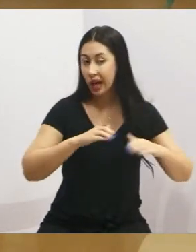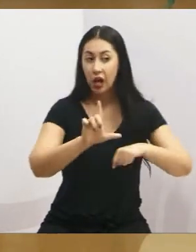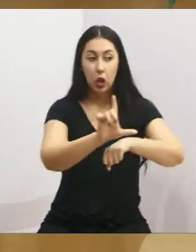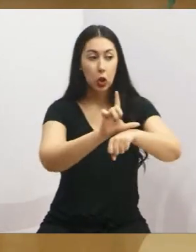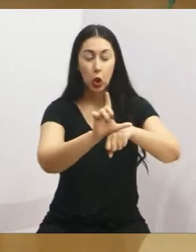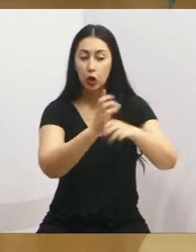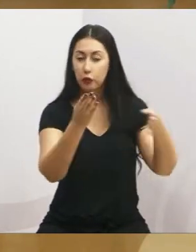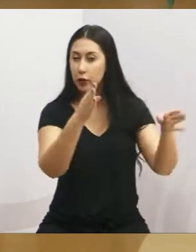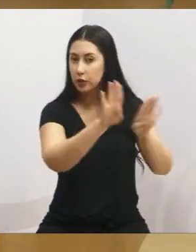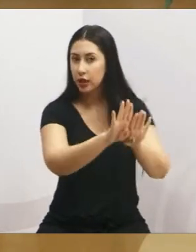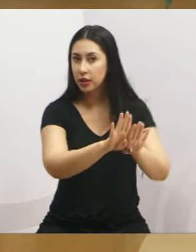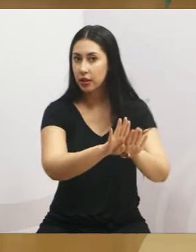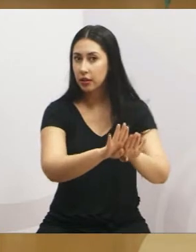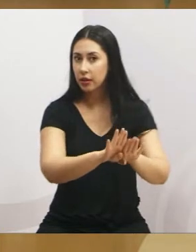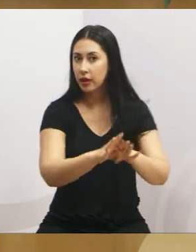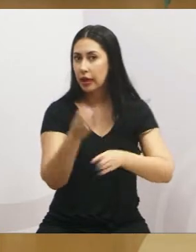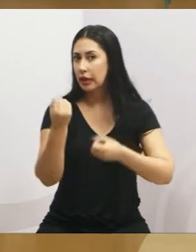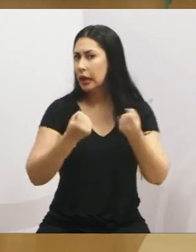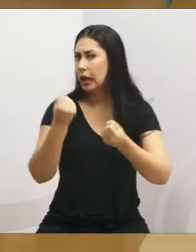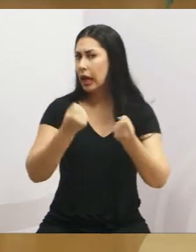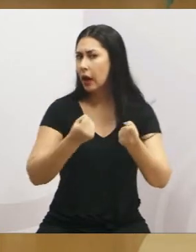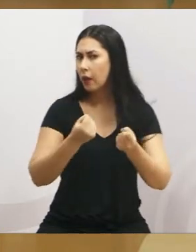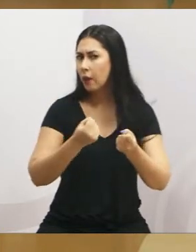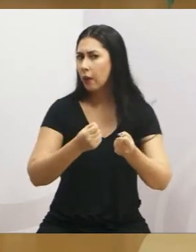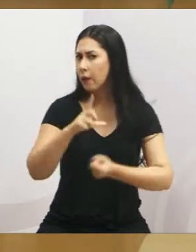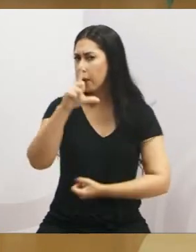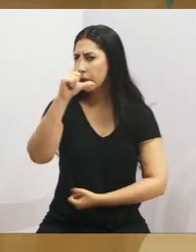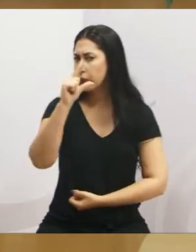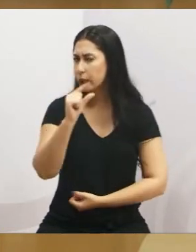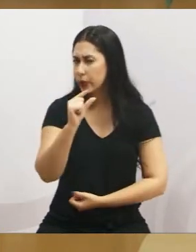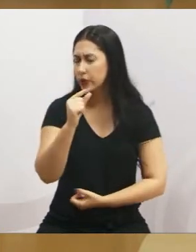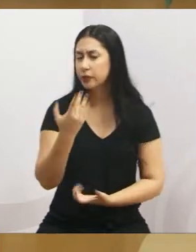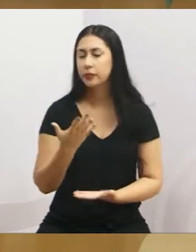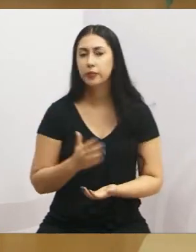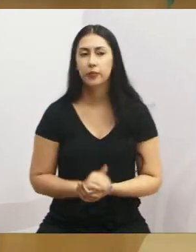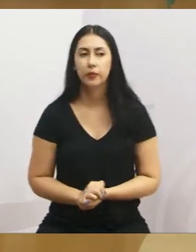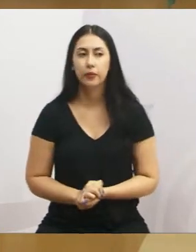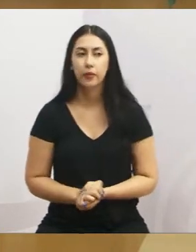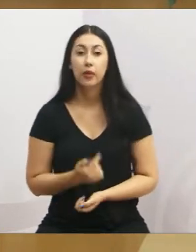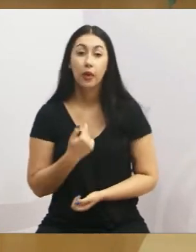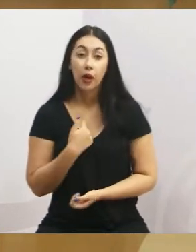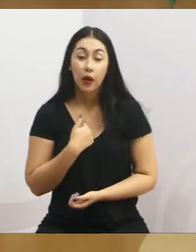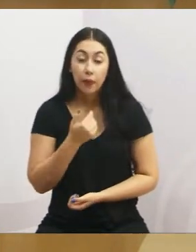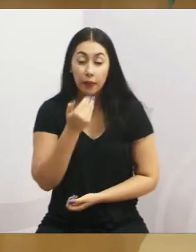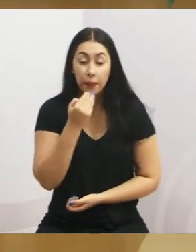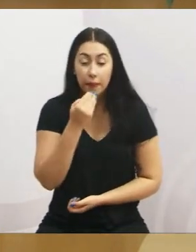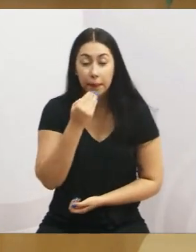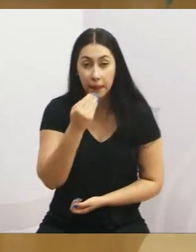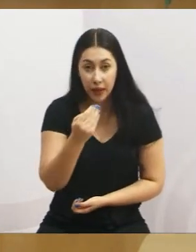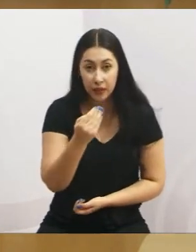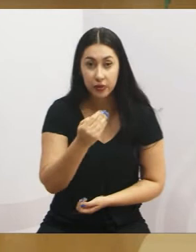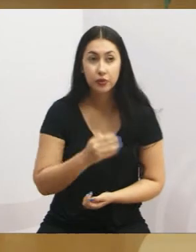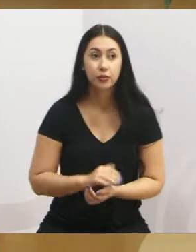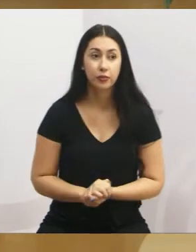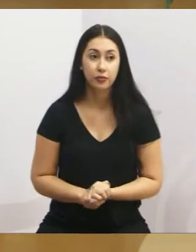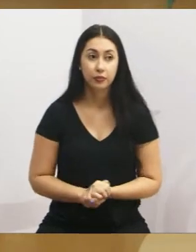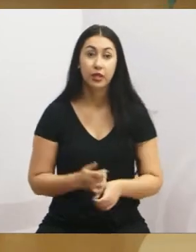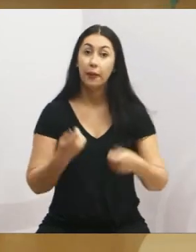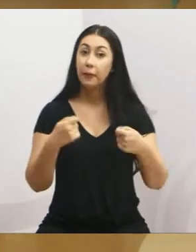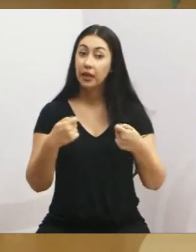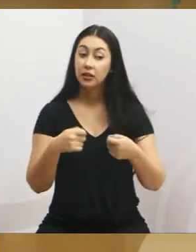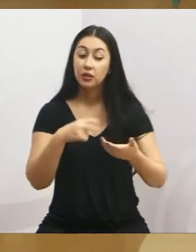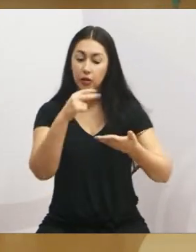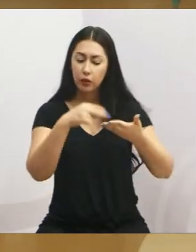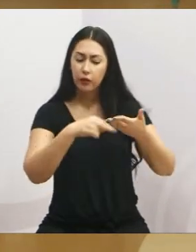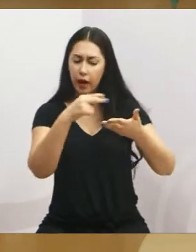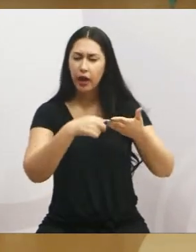uma circulação menor de veículos. Então eu faço aqui um pedido para que a situação seja